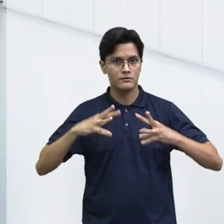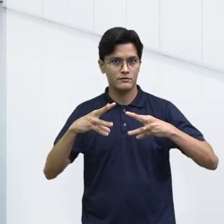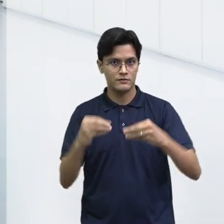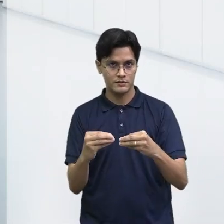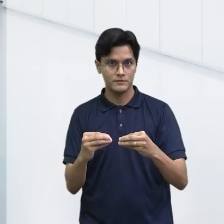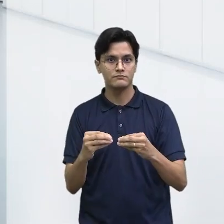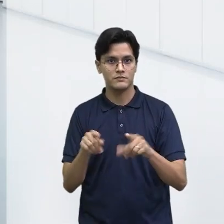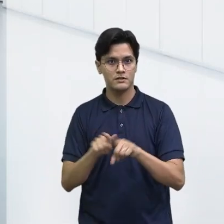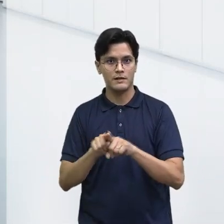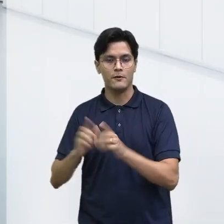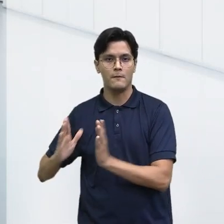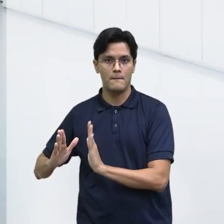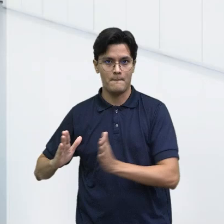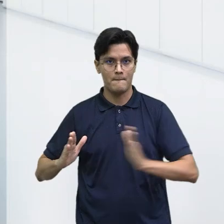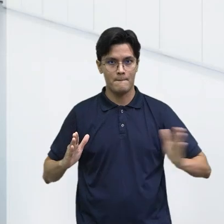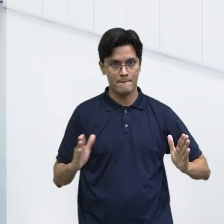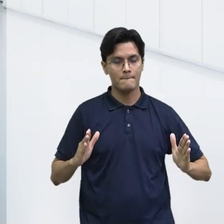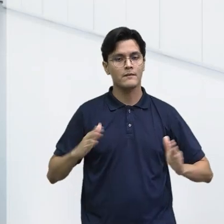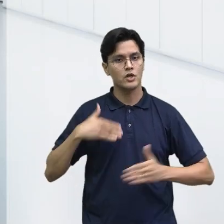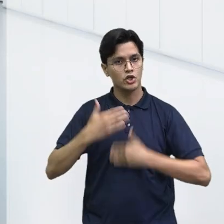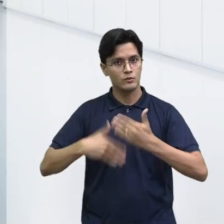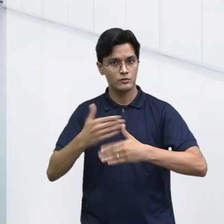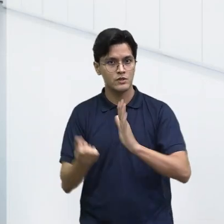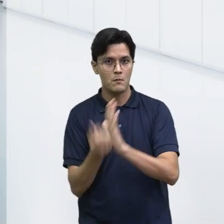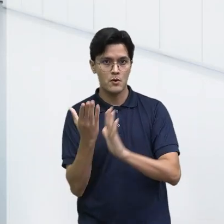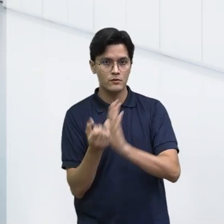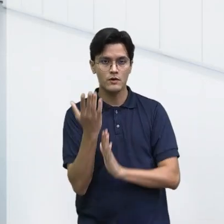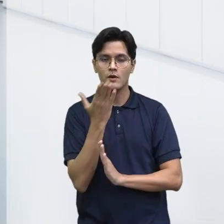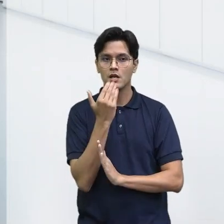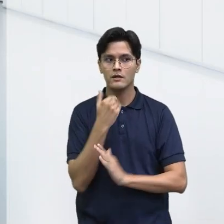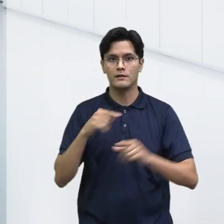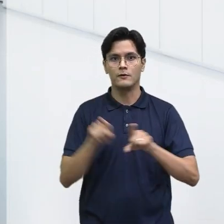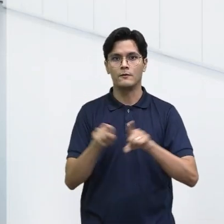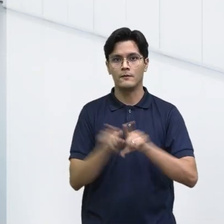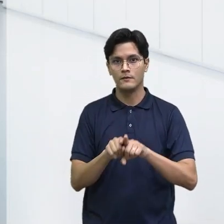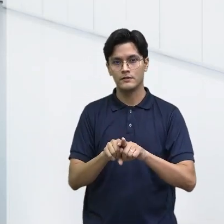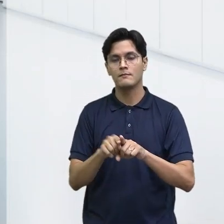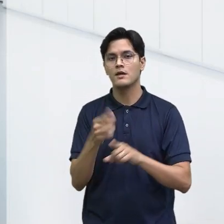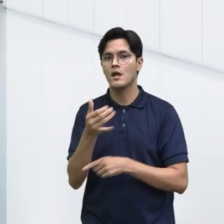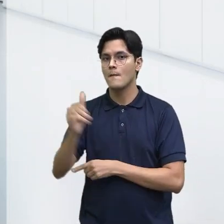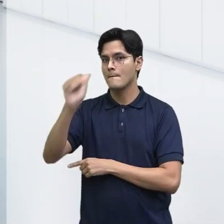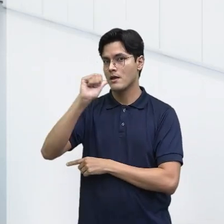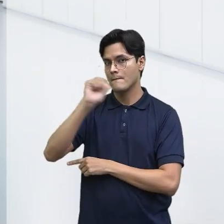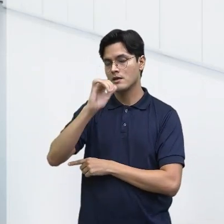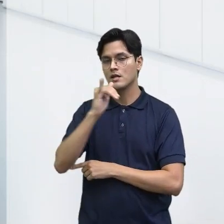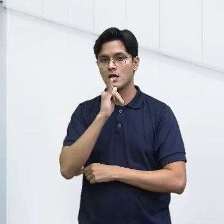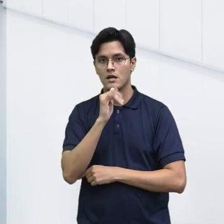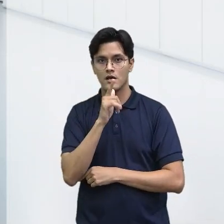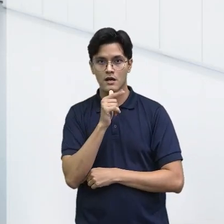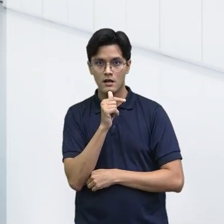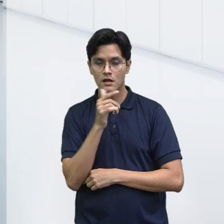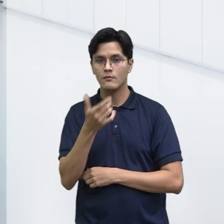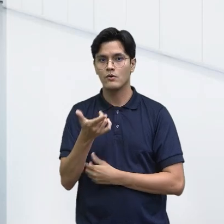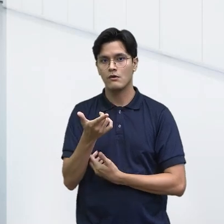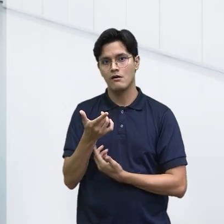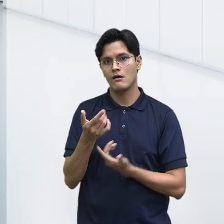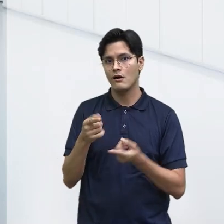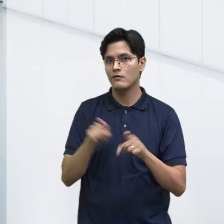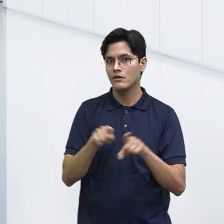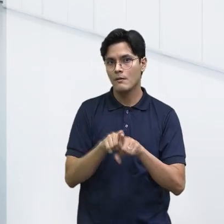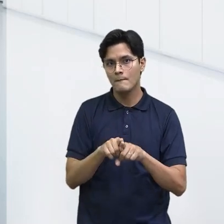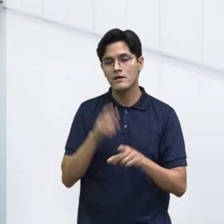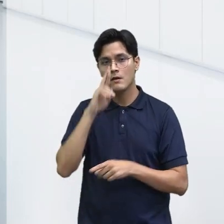os processos de produção de alimentos e também de bebidas, como água, refrigerantes